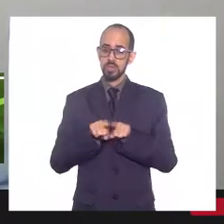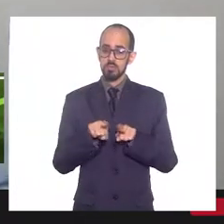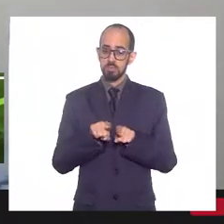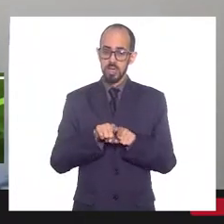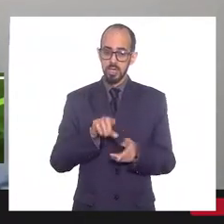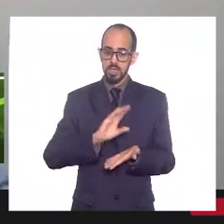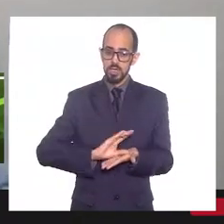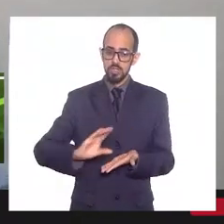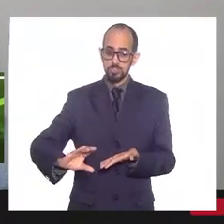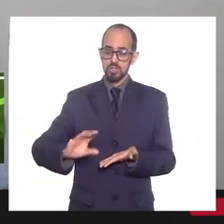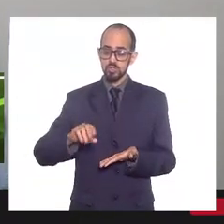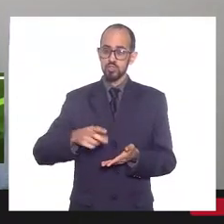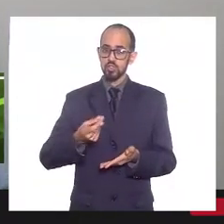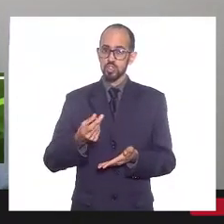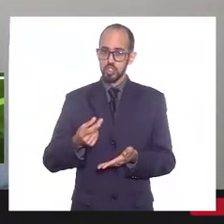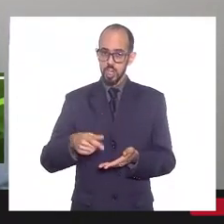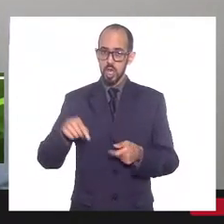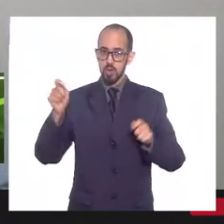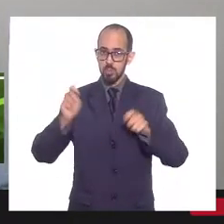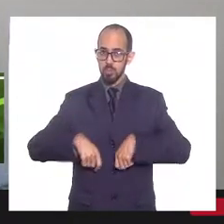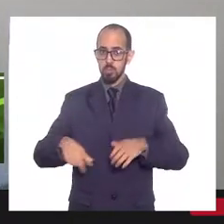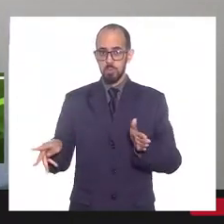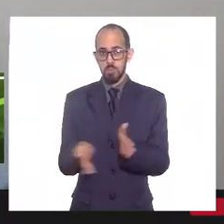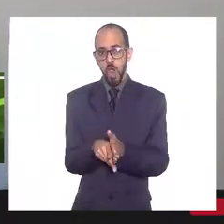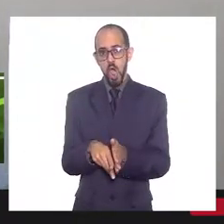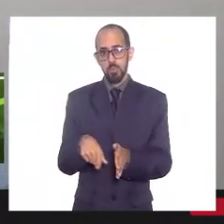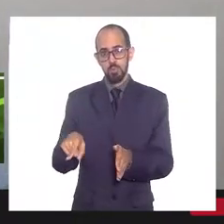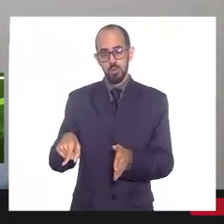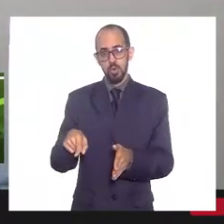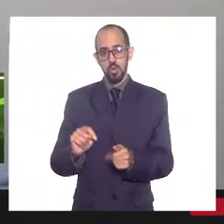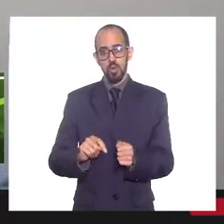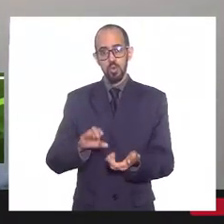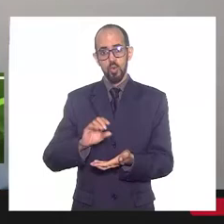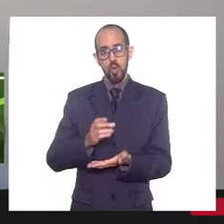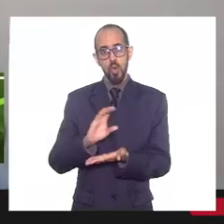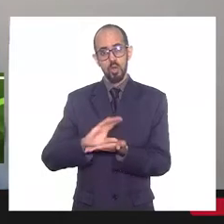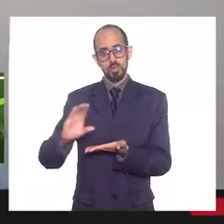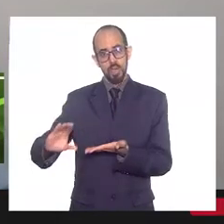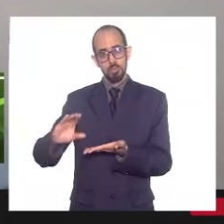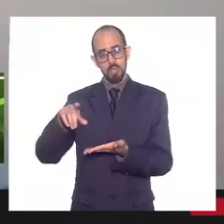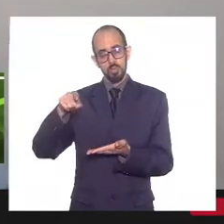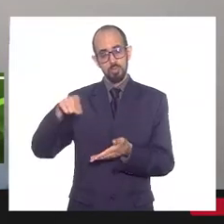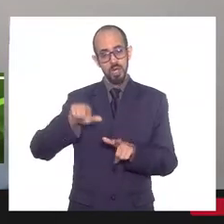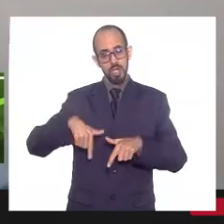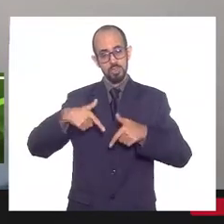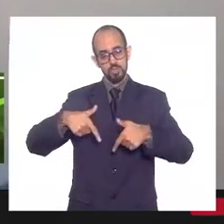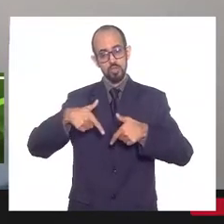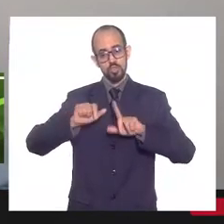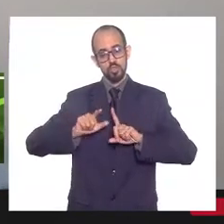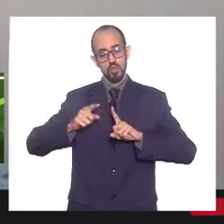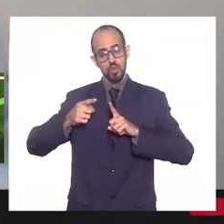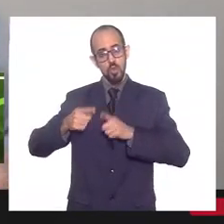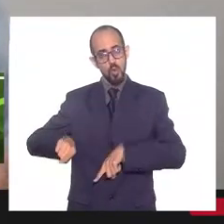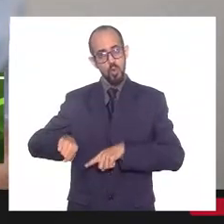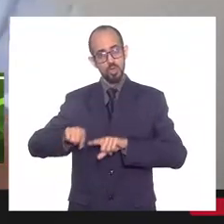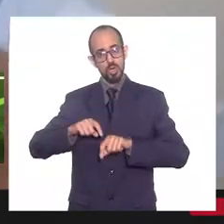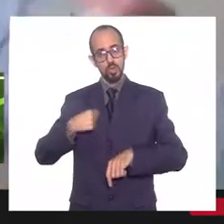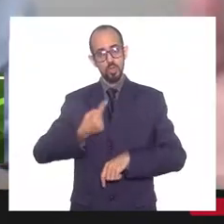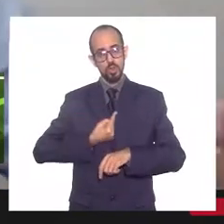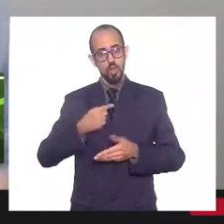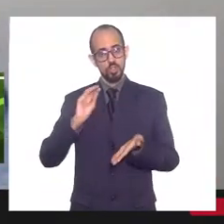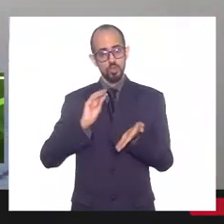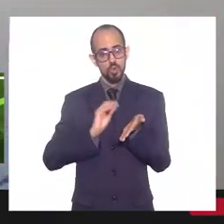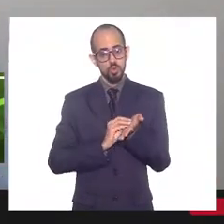de recursos específicos no orçamento estadual para ações de enfrentamento ao que nós chamamos